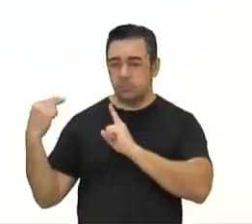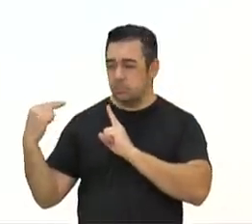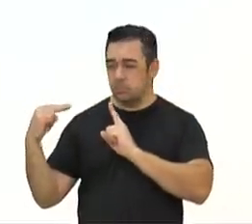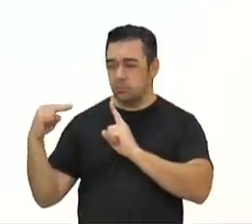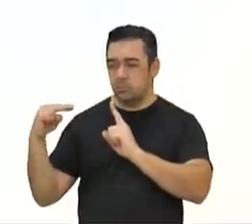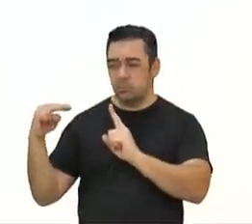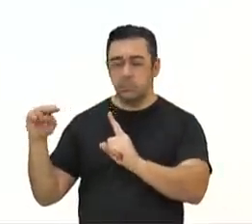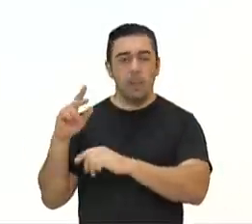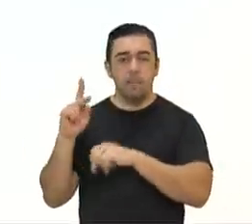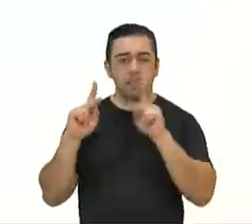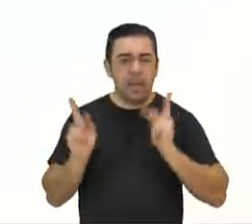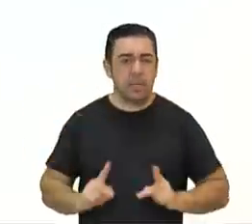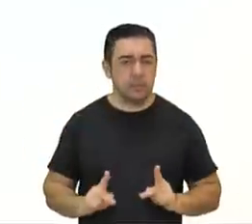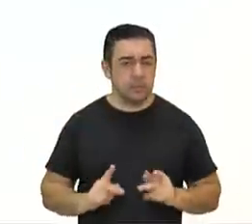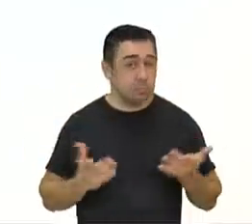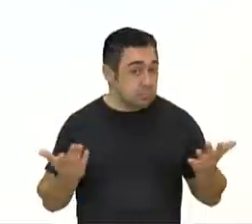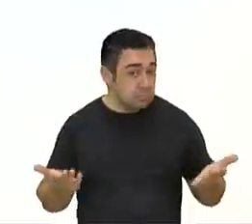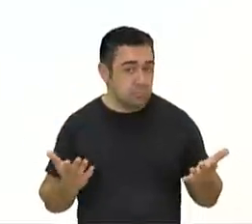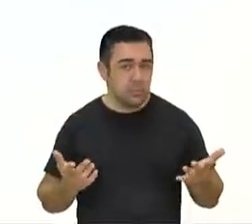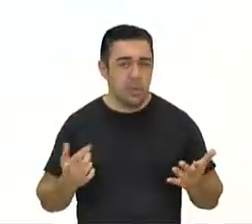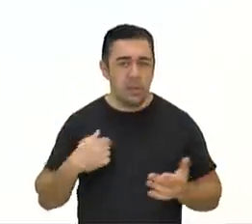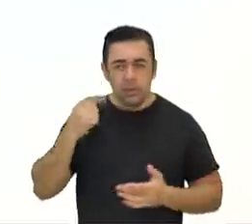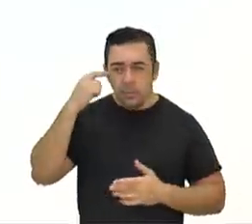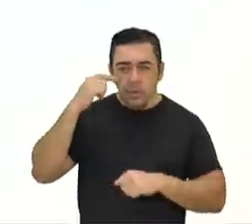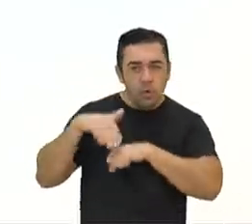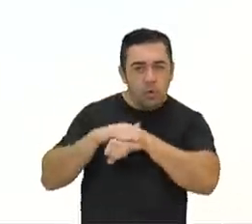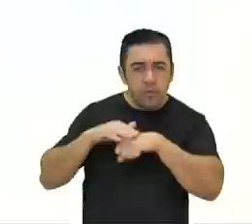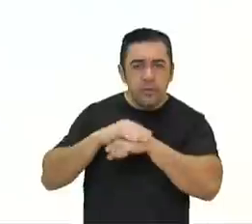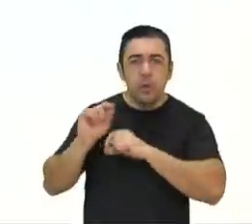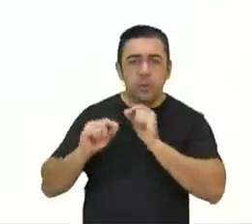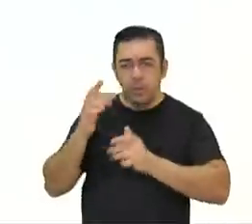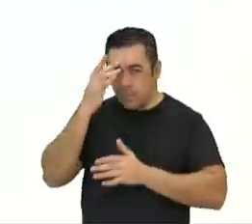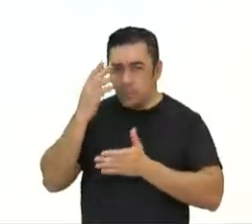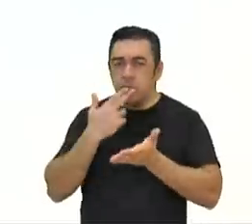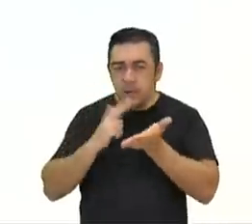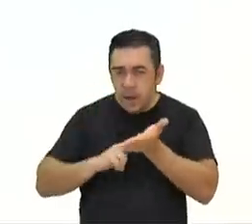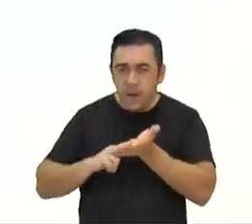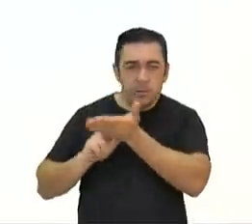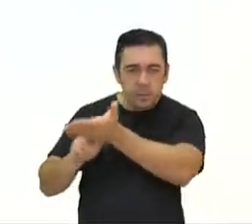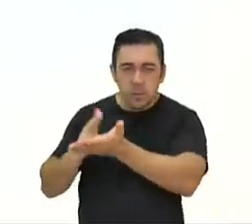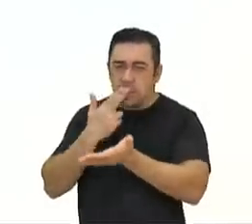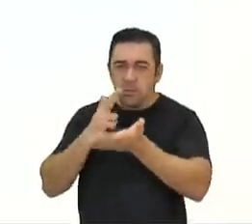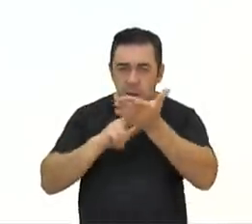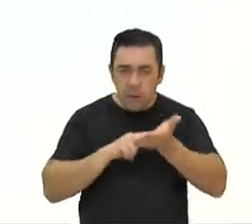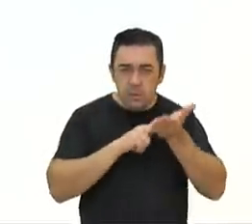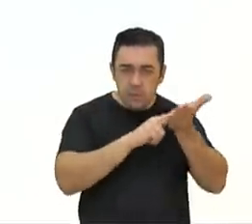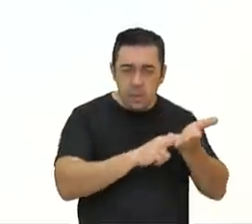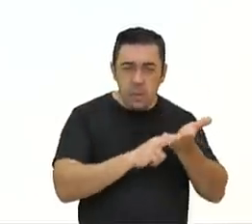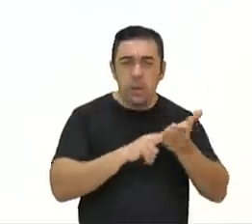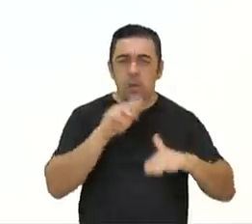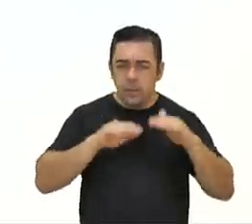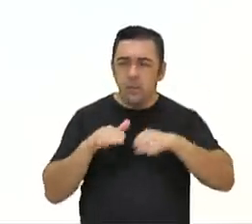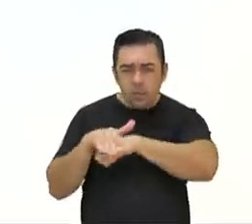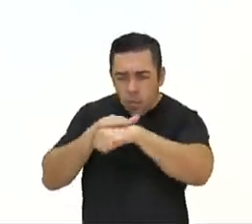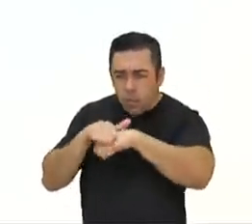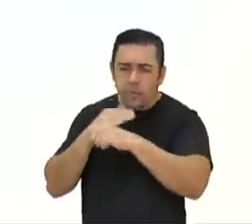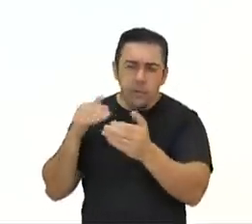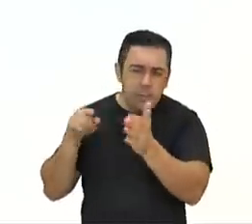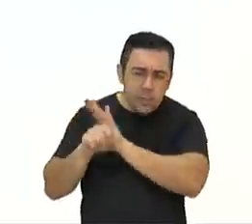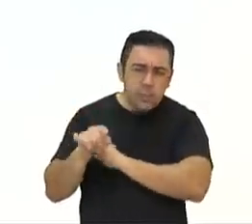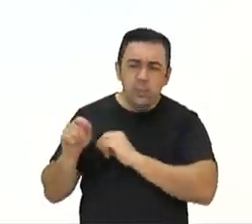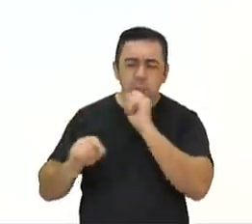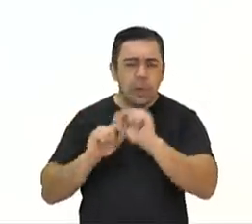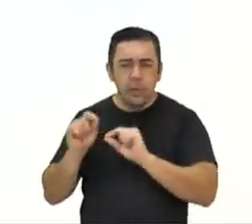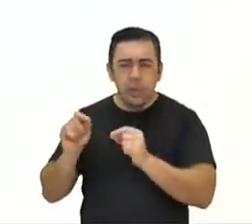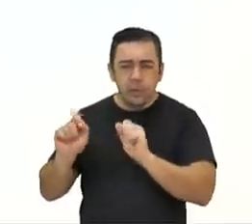paz. Tenho pensado em falar com algum carteiro. Talvez eles, que trazem tantas respostas nas cartas,